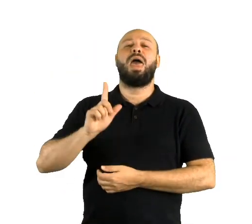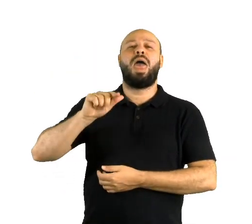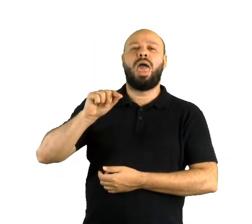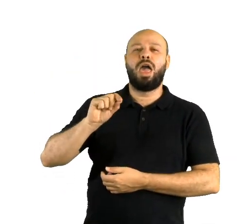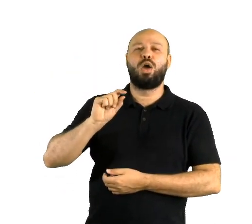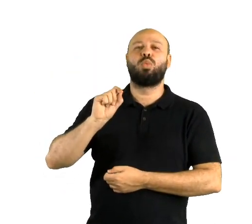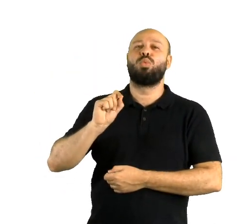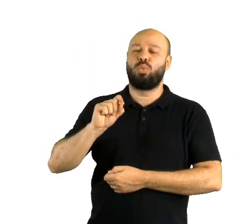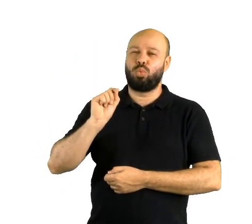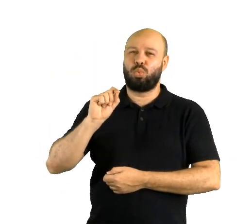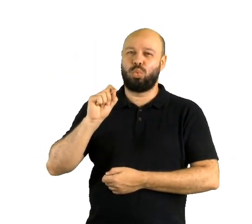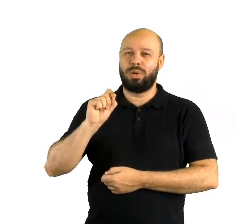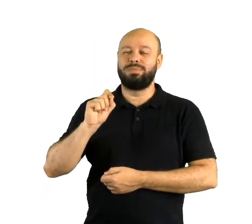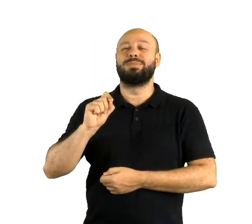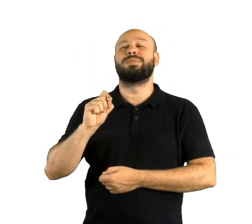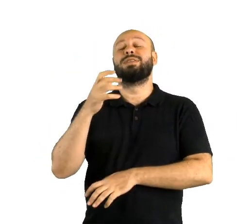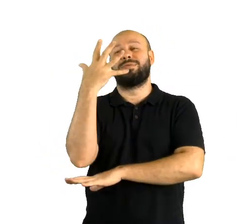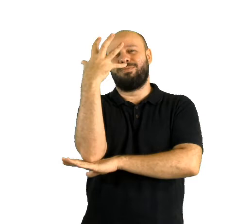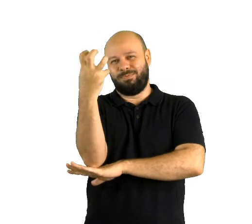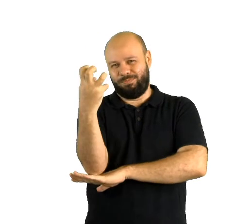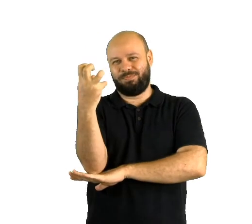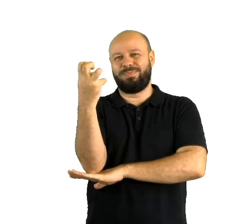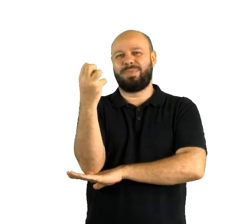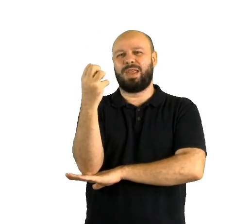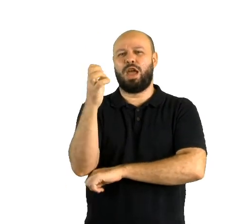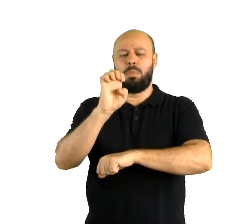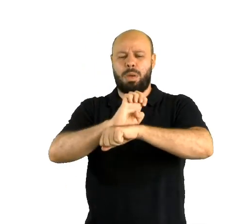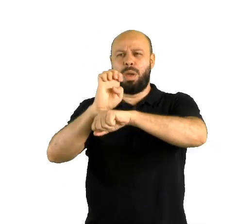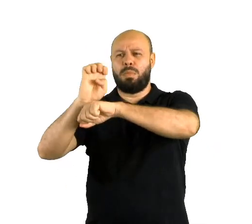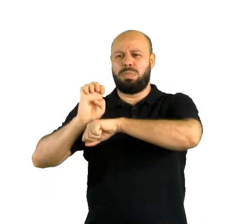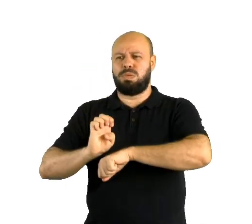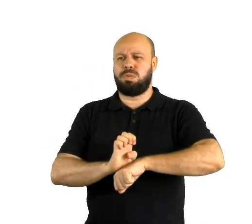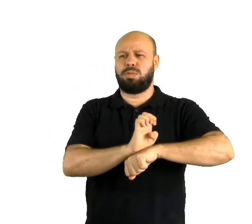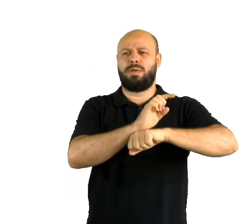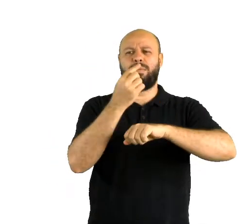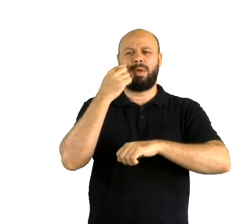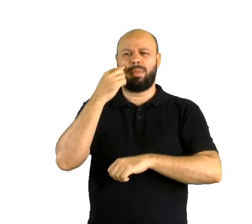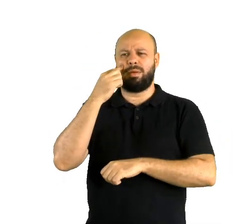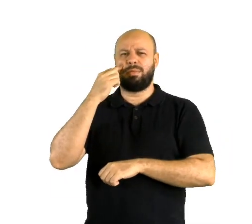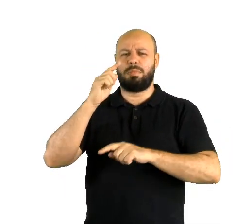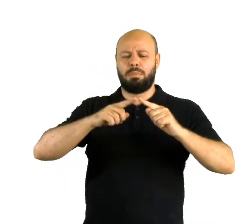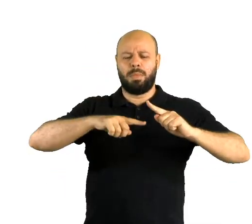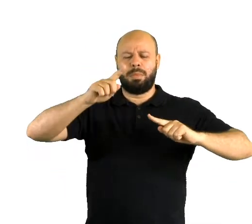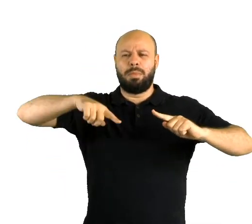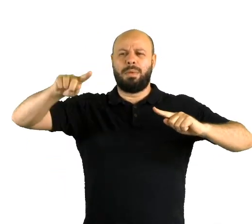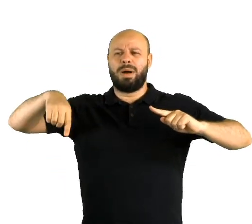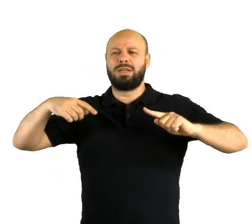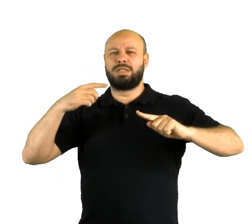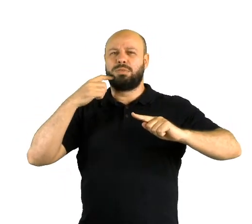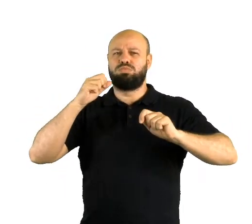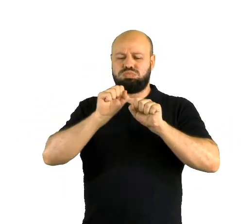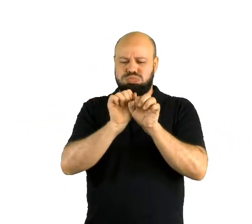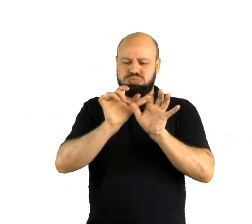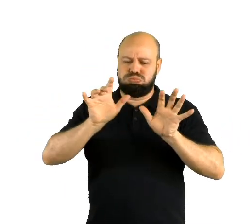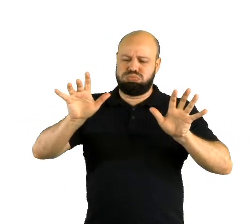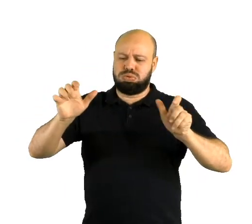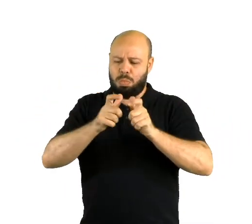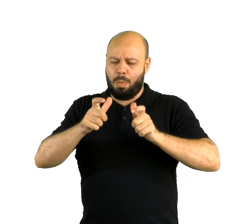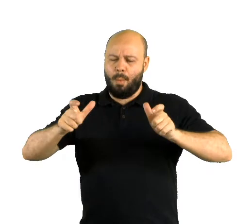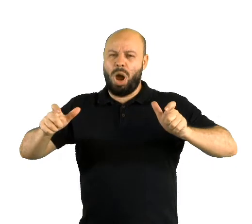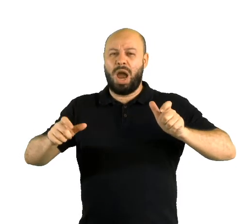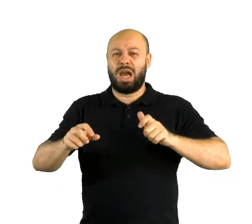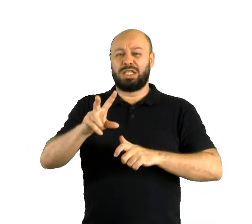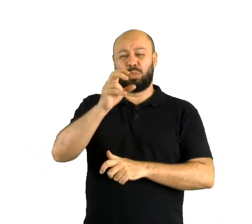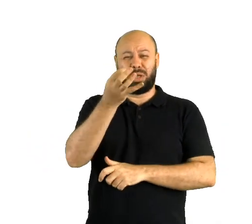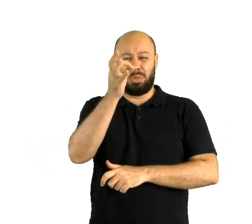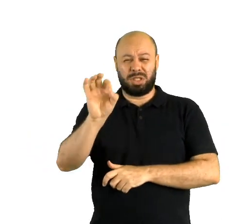é coberto pelo cerrado. Alguns estados têm um gráficozinho ao lado, que alguns estados, numa área grande, 50%,